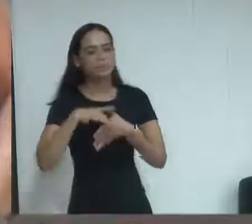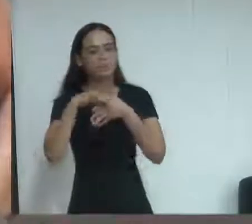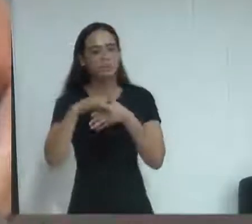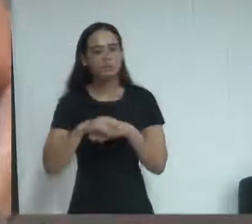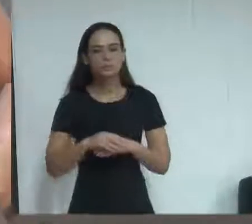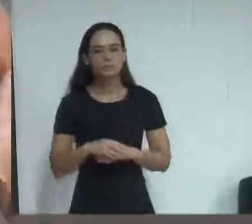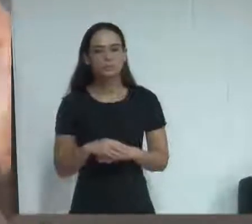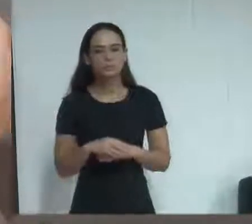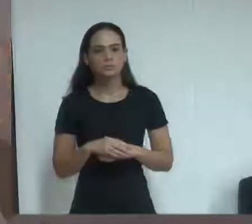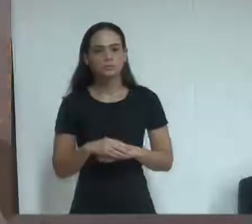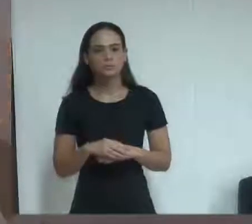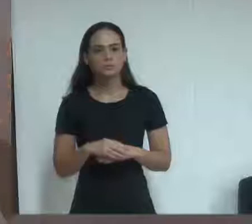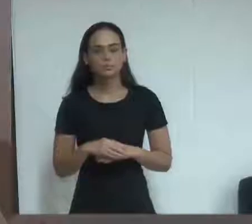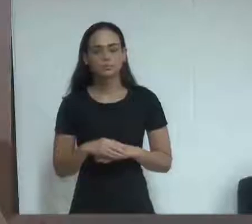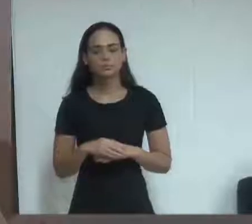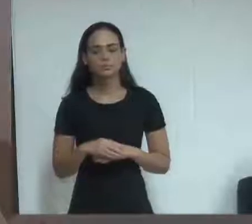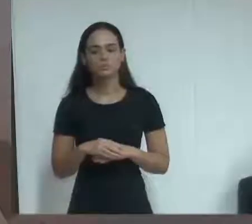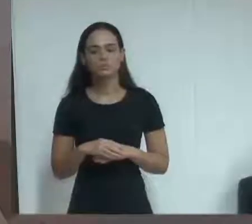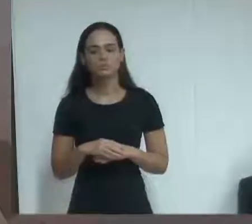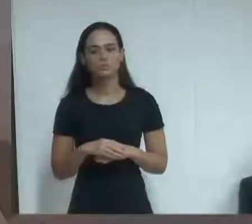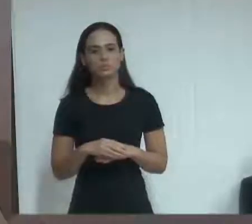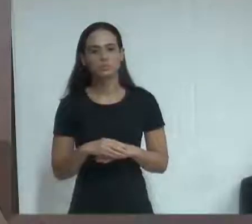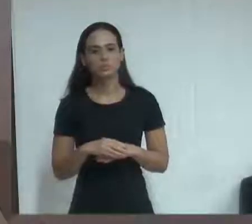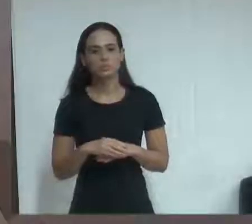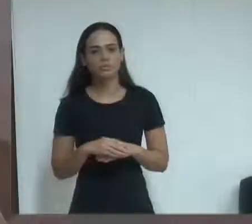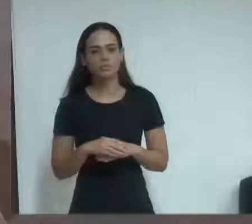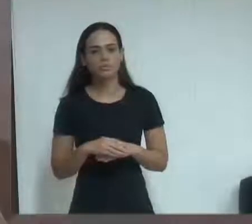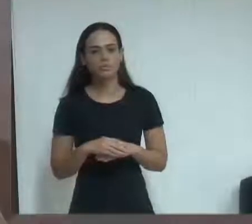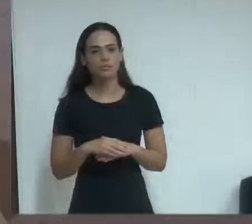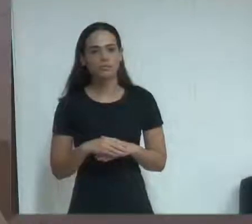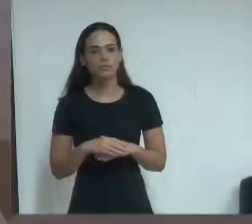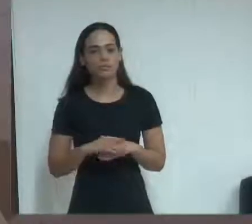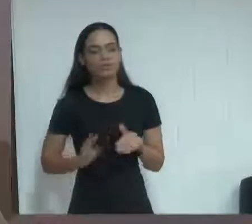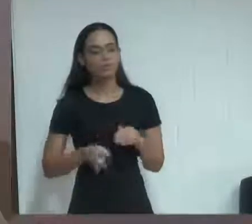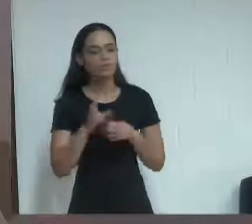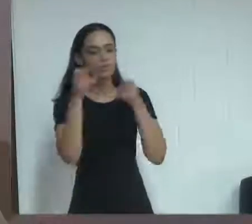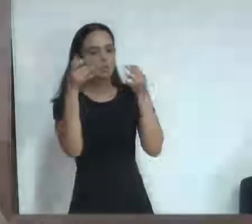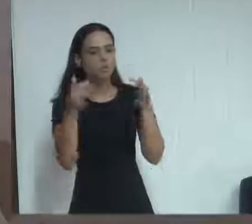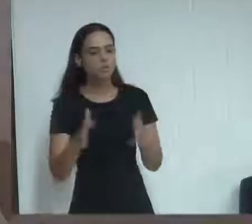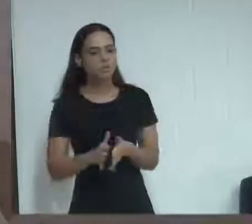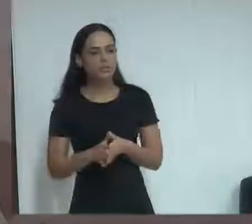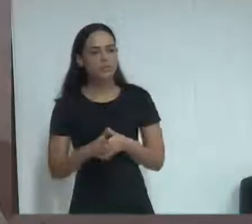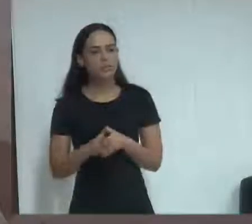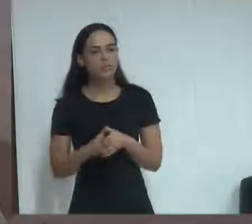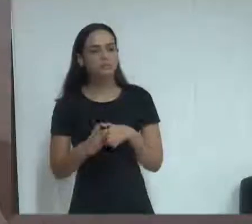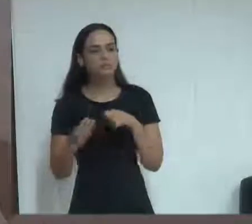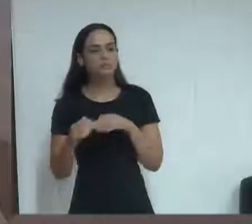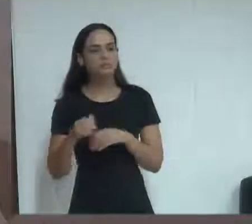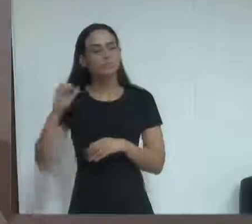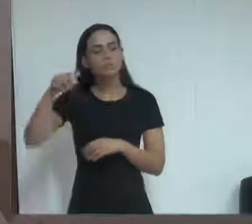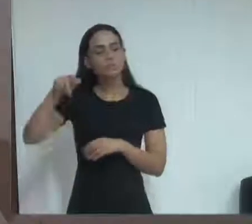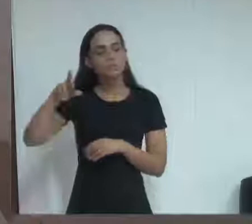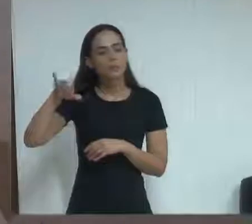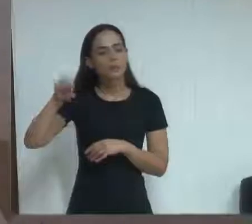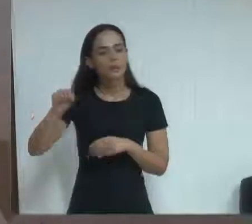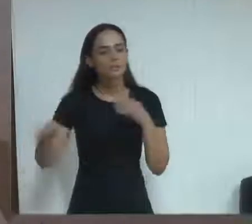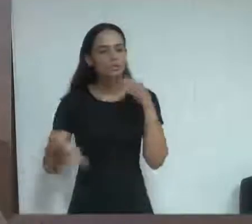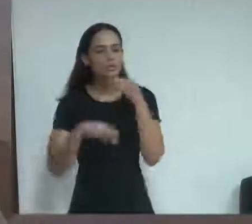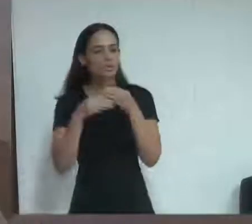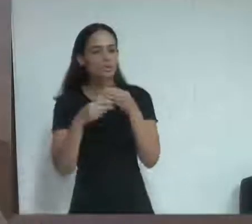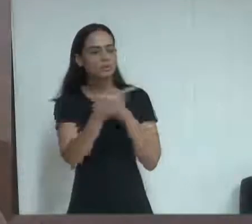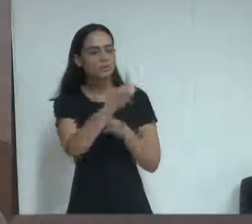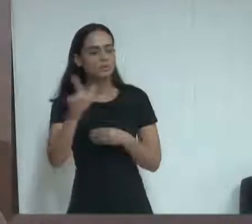o seguinte, ponderando só o que falou Marquinhos e o que falou o Paulinho e os demais